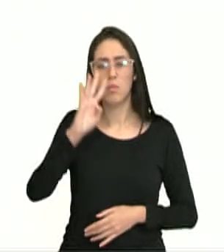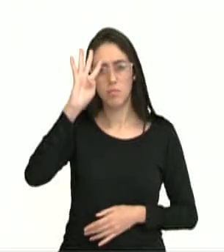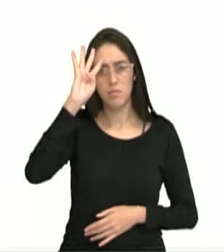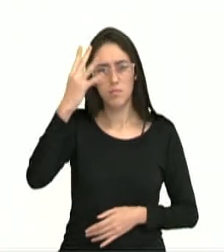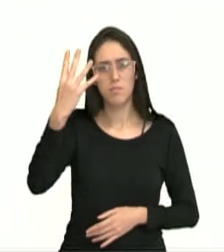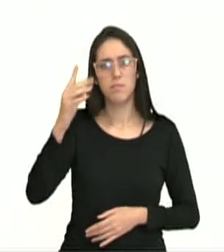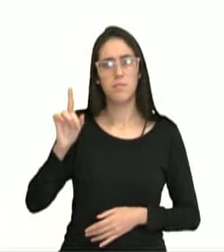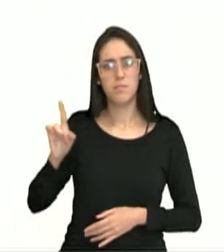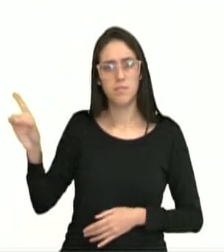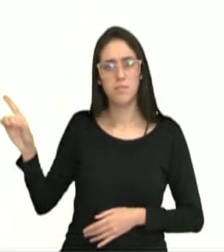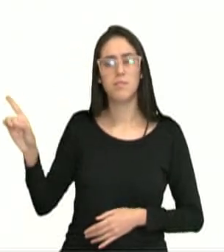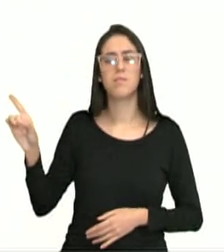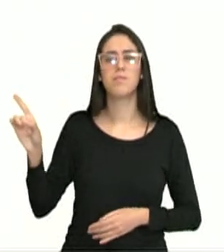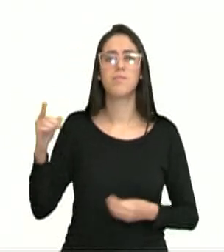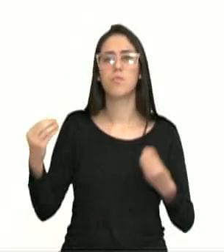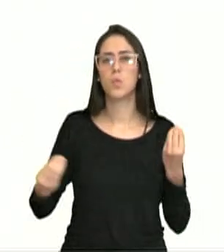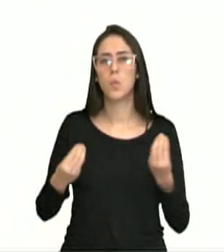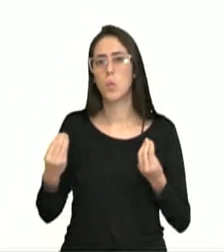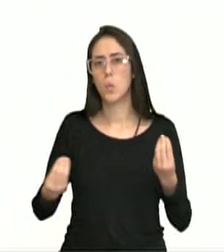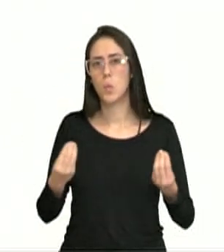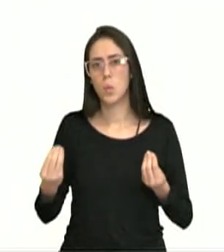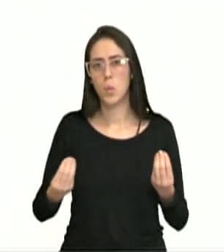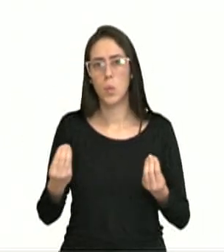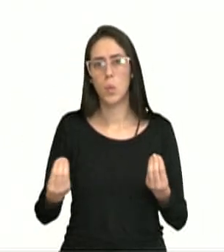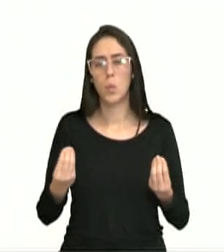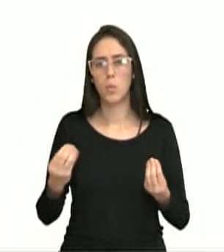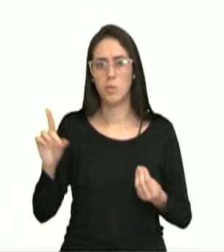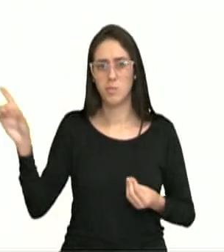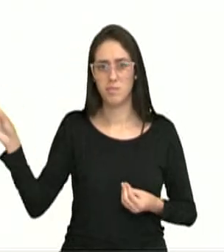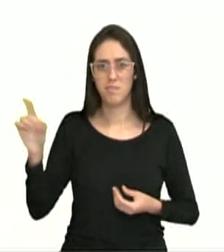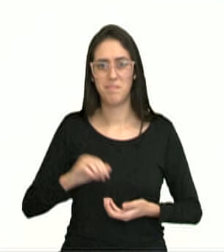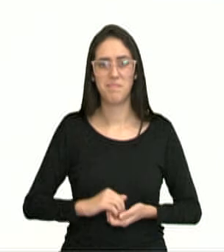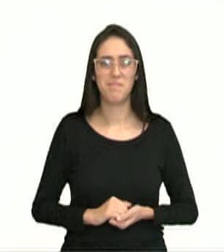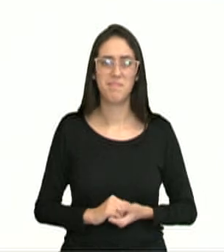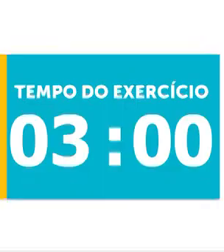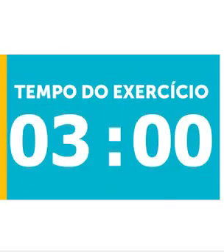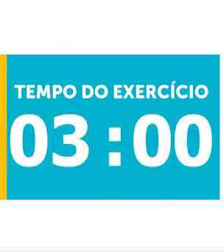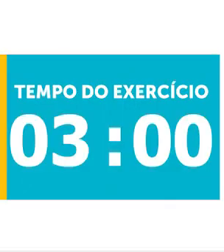consiga resolver, né, essa matriz.